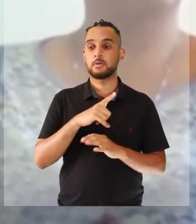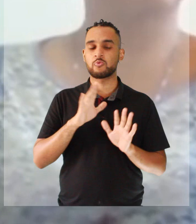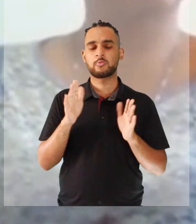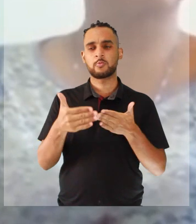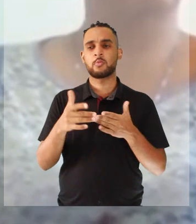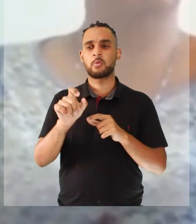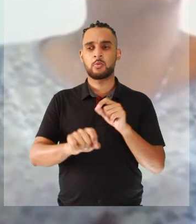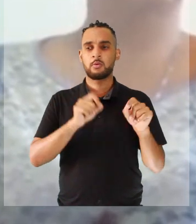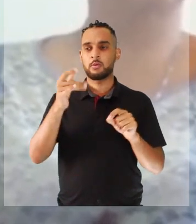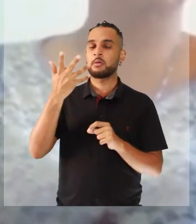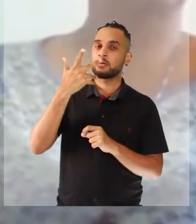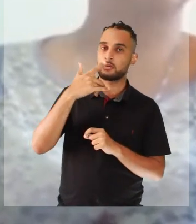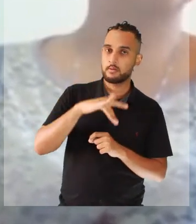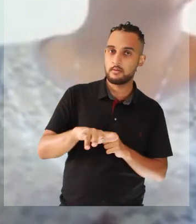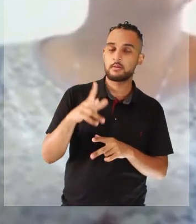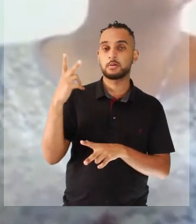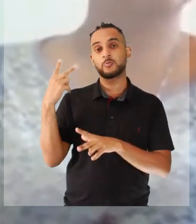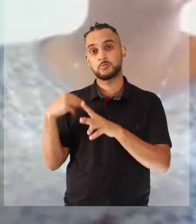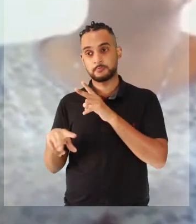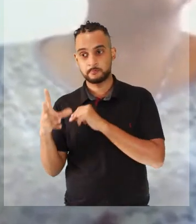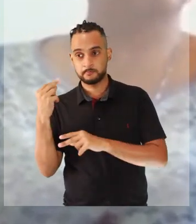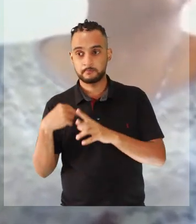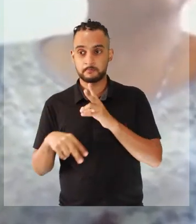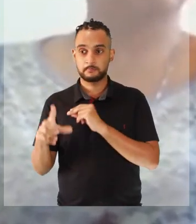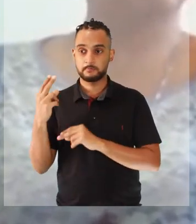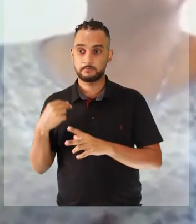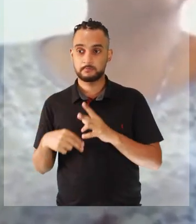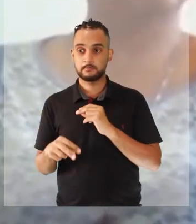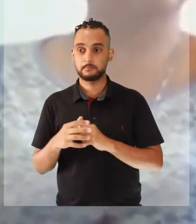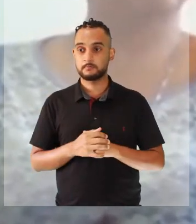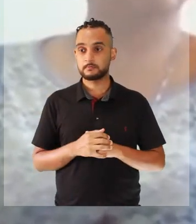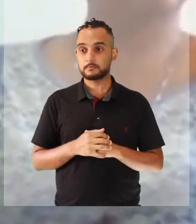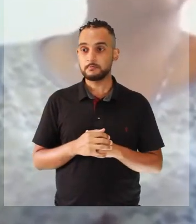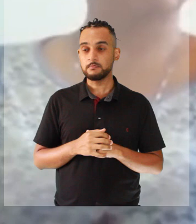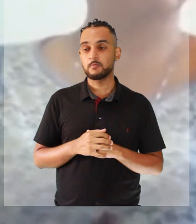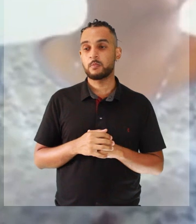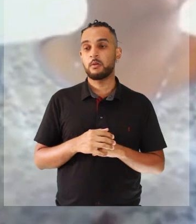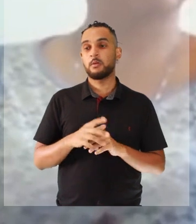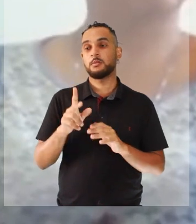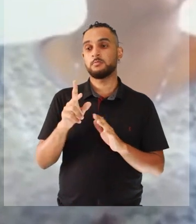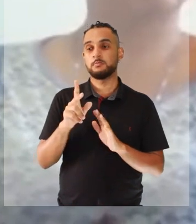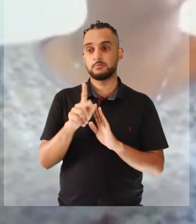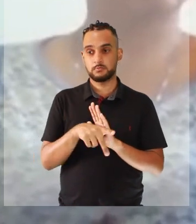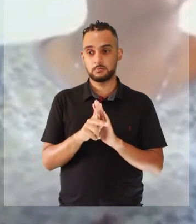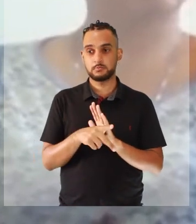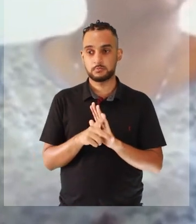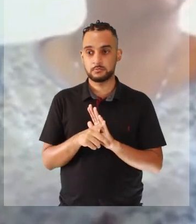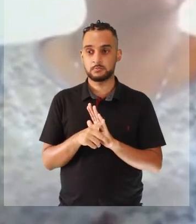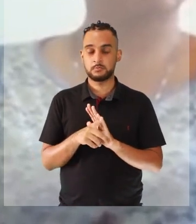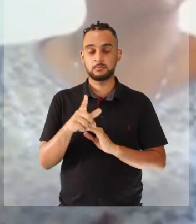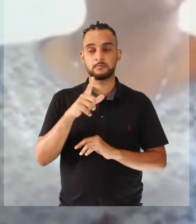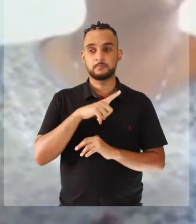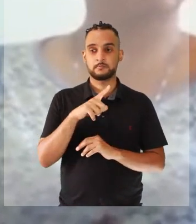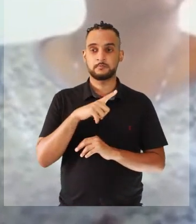o nosso público é mais voltado para crianças e adolescentes. E nesse projeto, nós